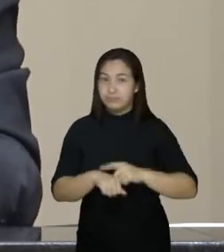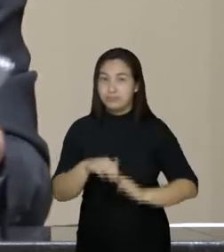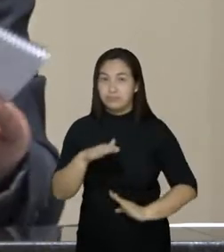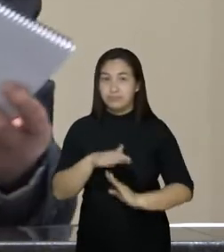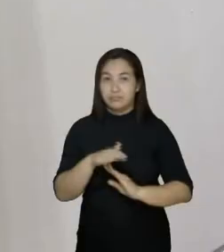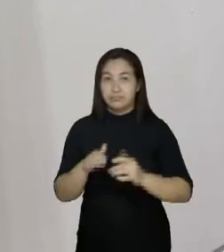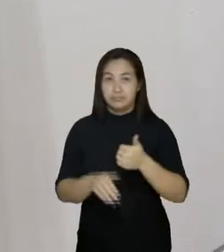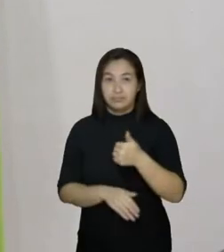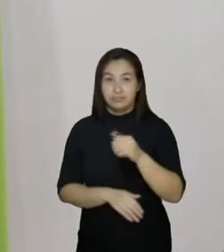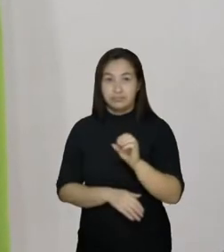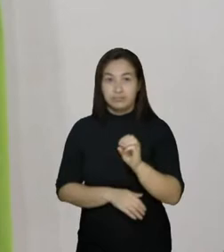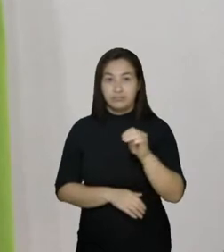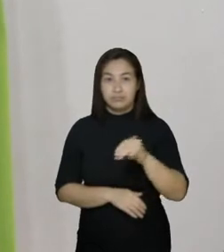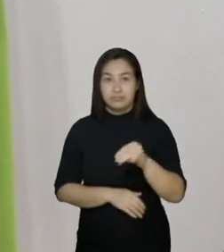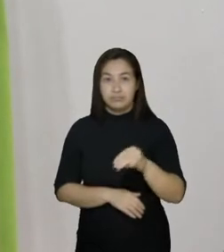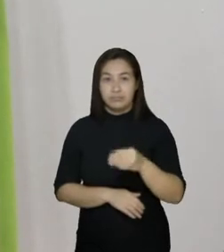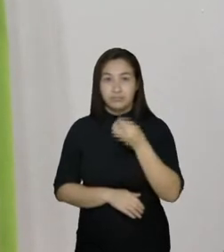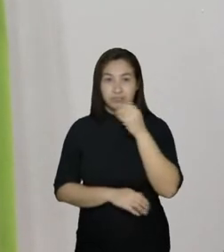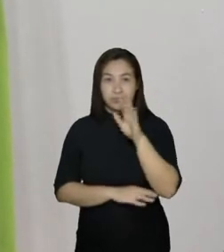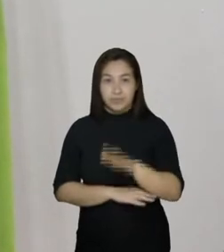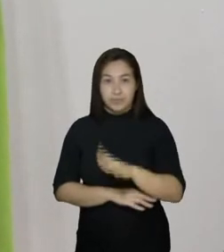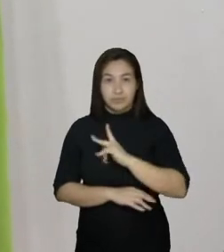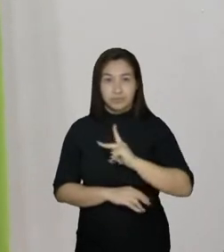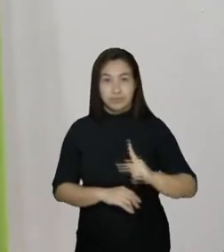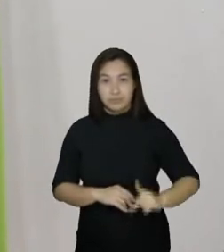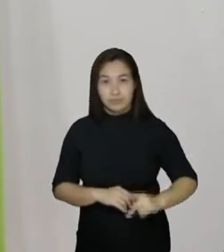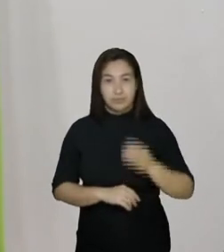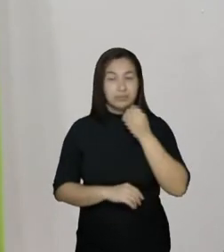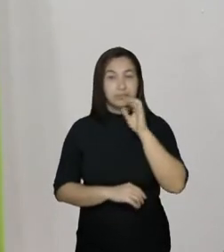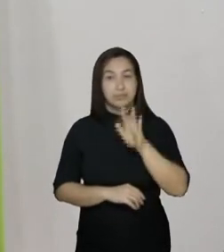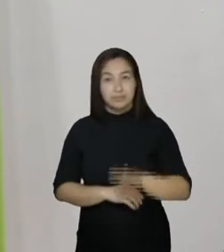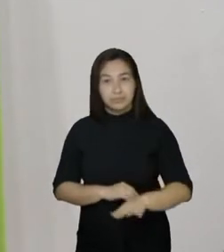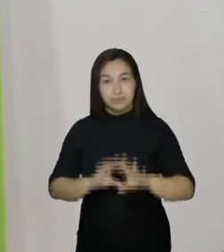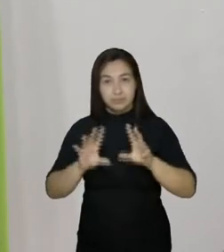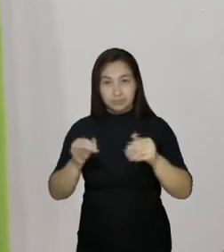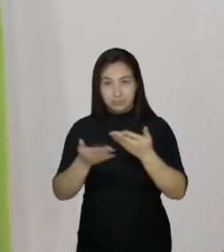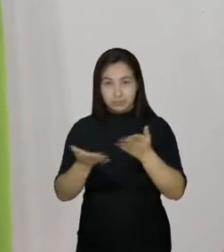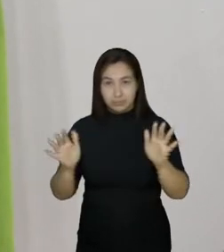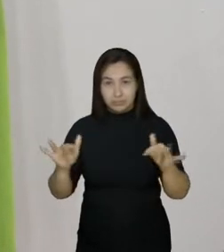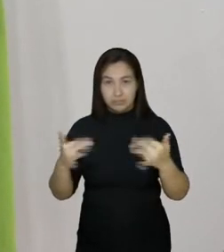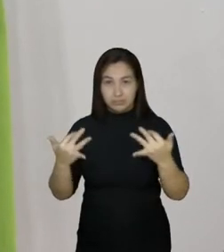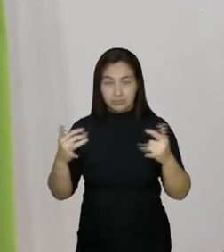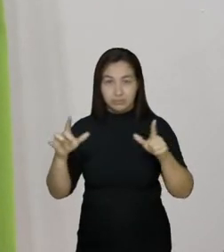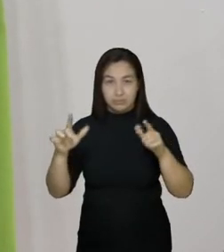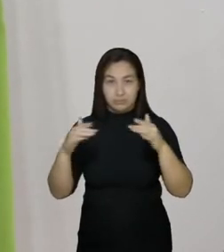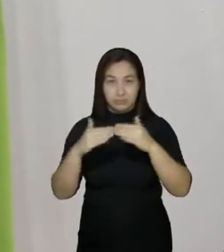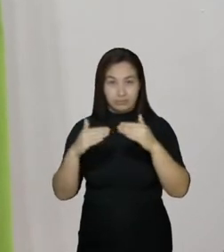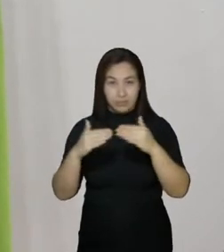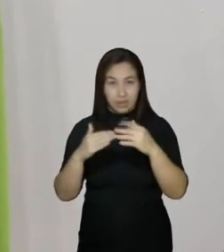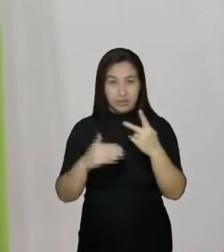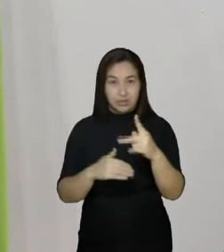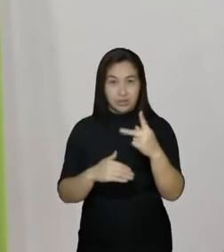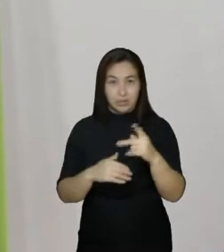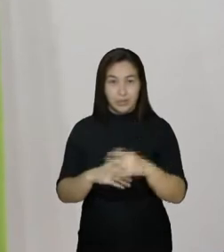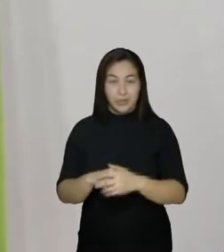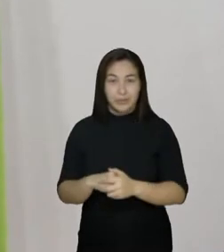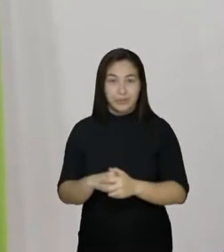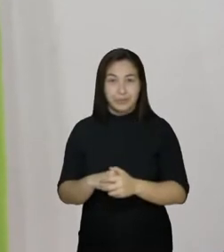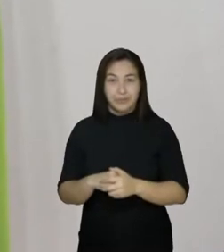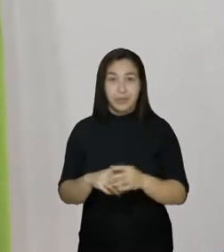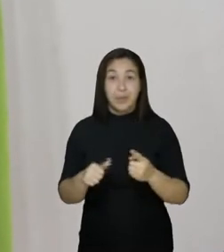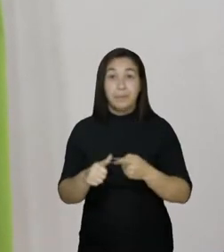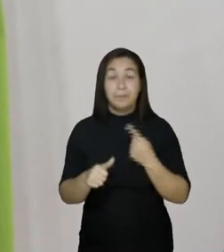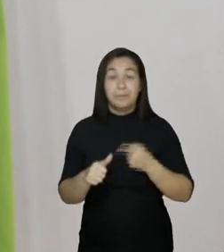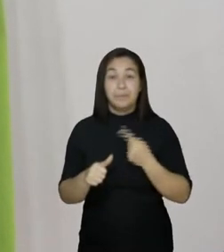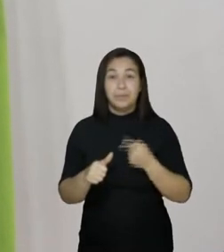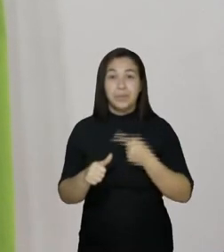minutos. Boa tarde, senhor presidente. Boa tarde àqueles que nos assistem de casa. Eu gostaria de fazer do meu primeiro